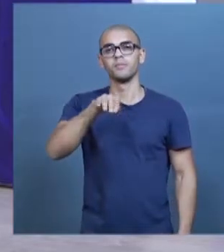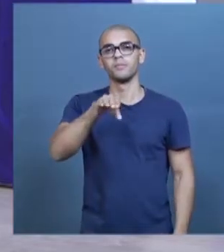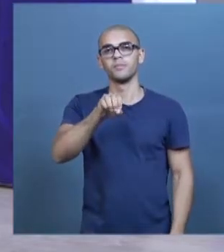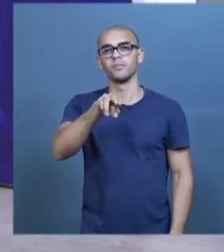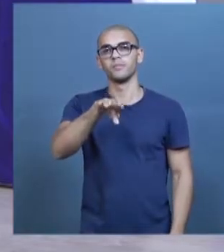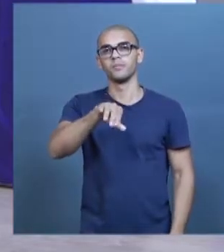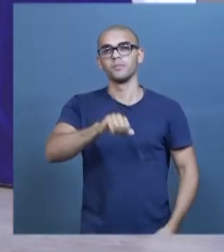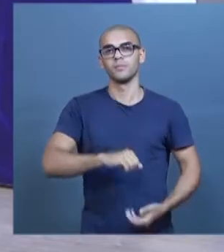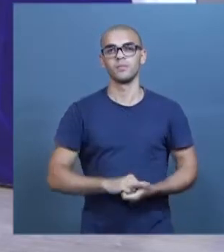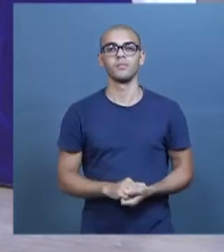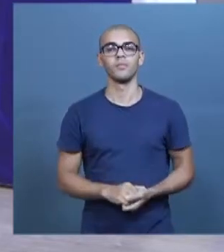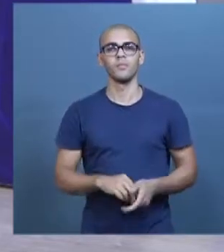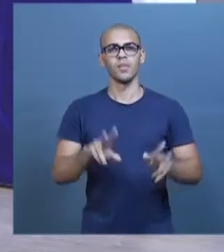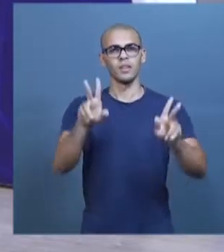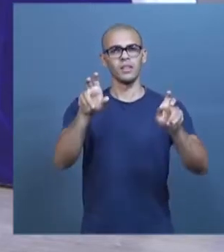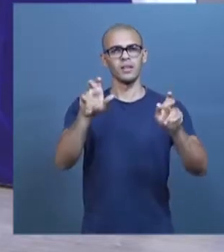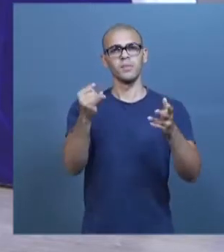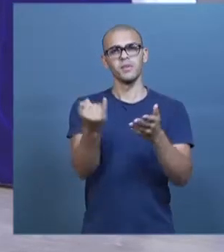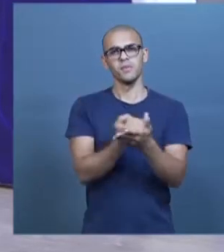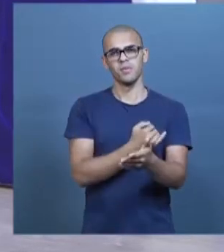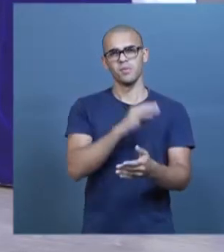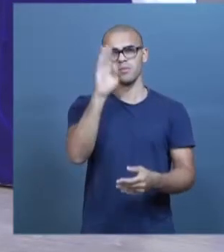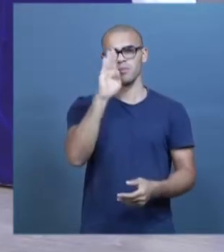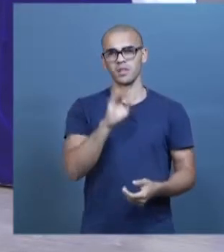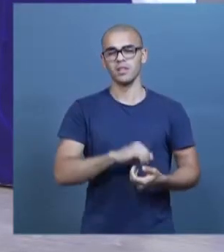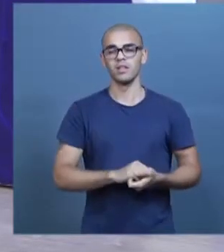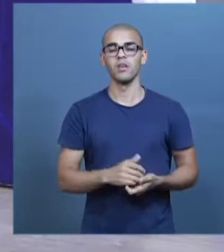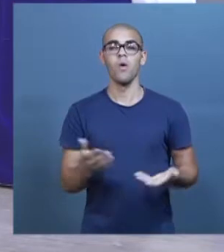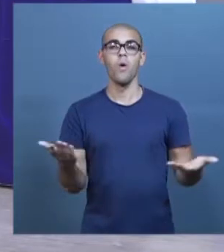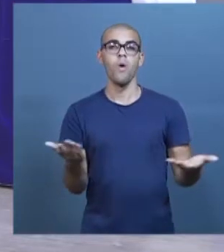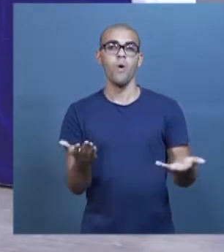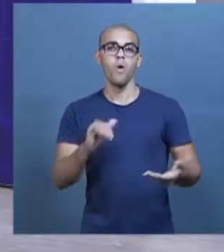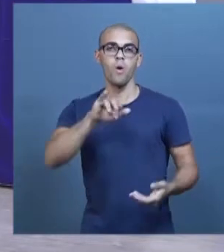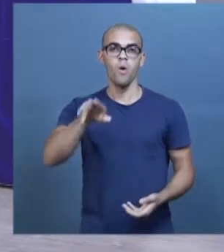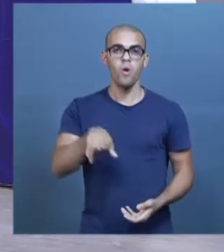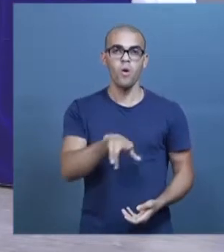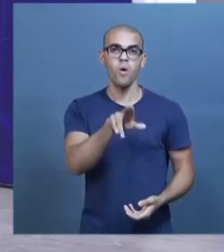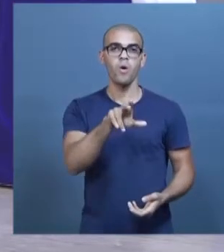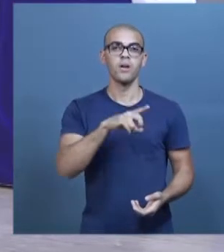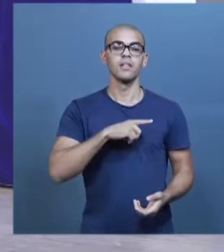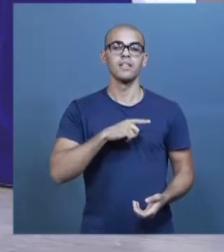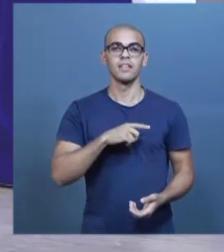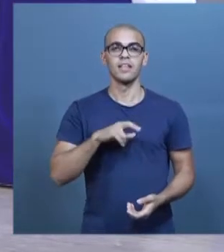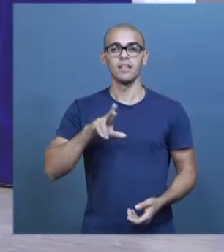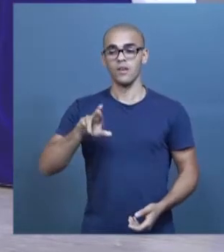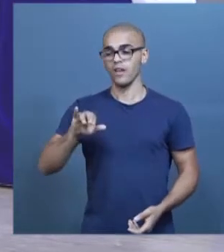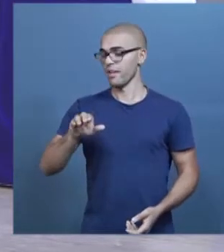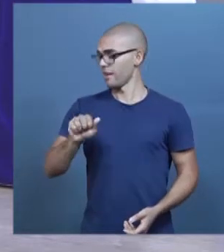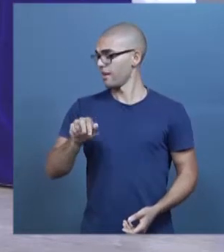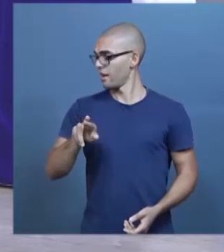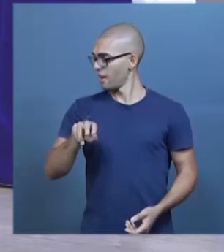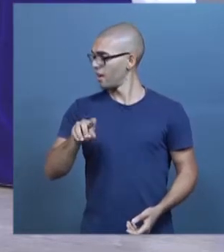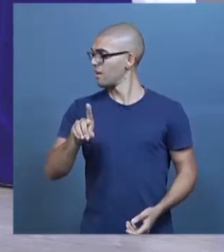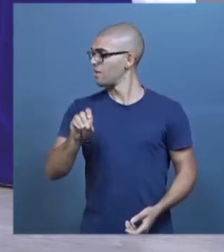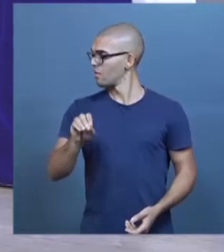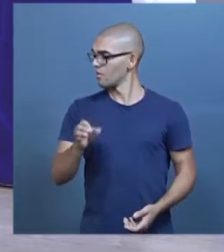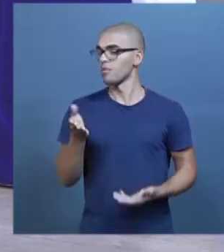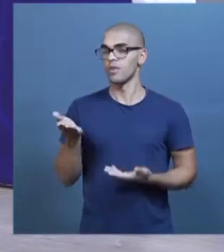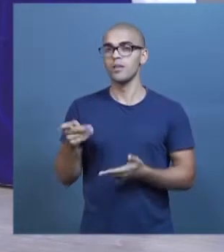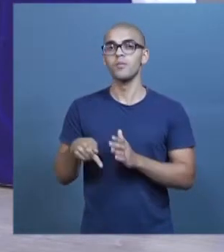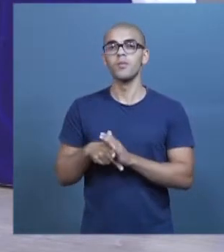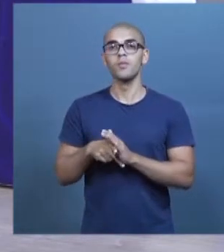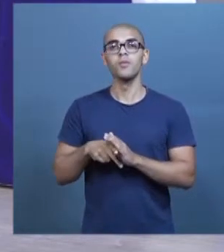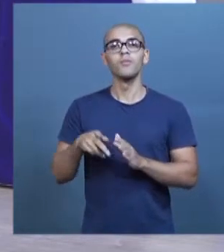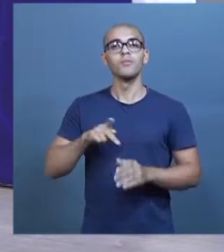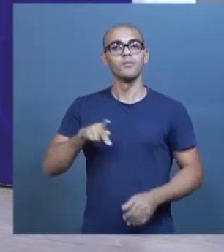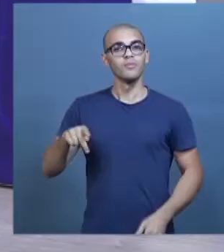Bom, e para falar sobre os impostos no Brasil, a gente recebe aqui no Jornal da UFO de hoje Ricardo Viola, que é advogado e professor da Faculdade de Direito aqui da